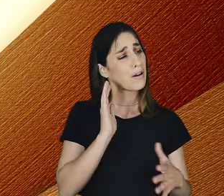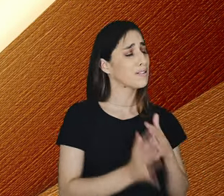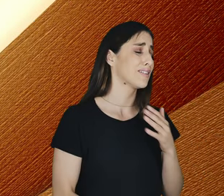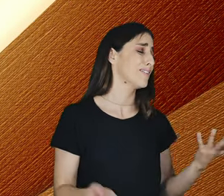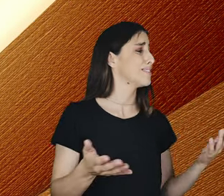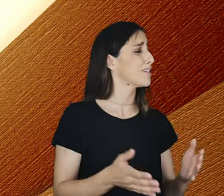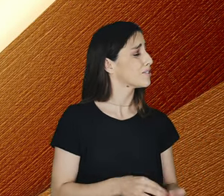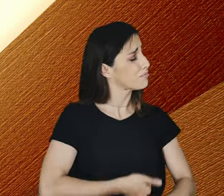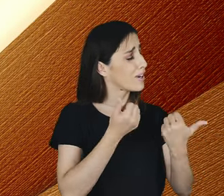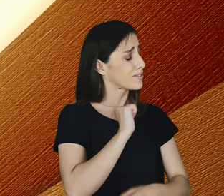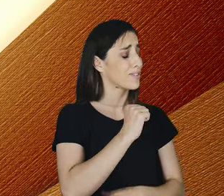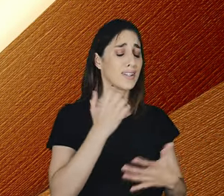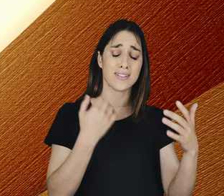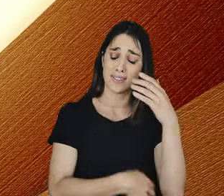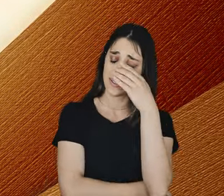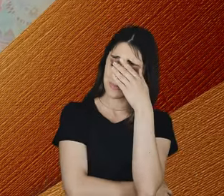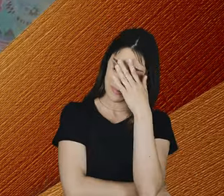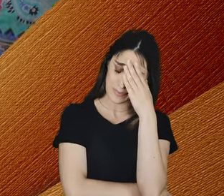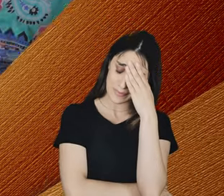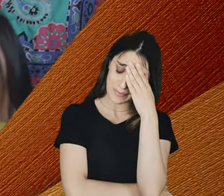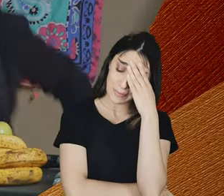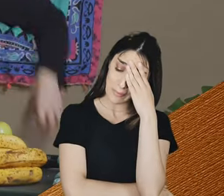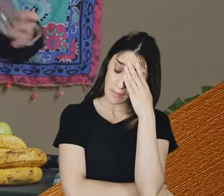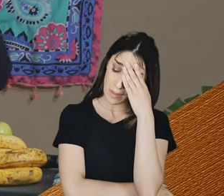Acontece, pá, que passou as pessoas.